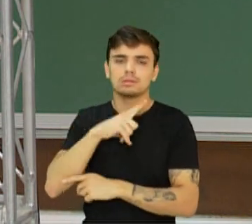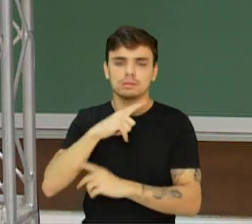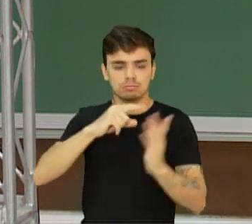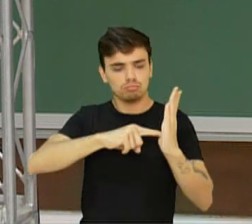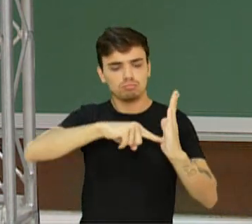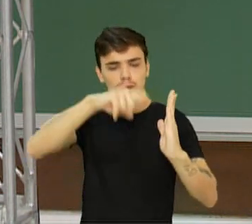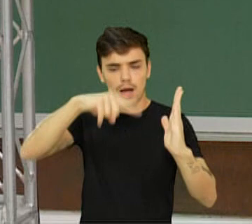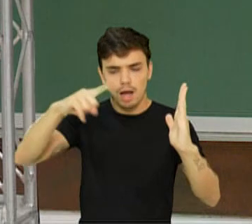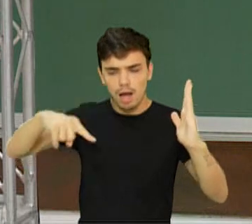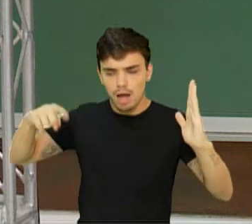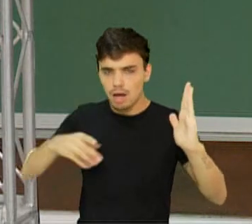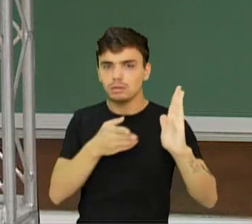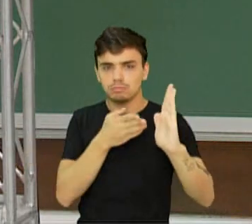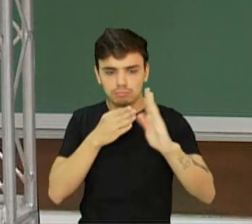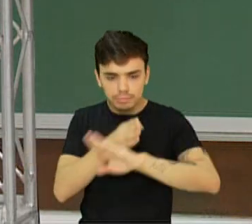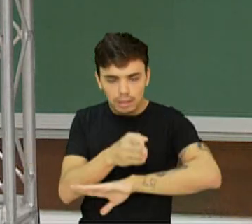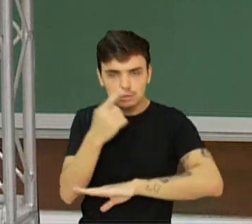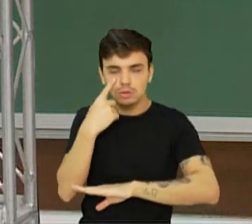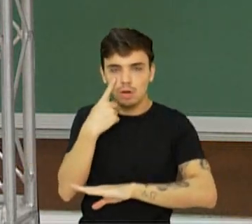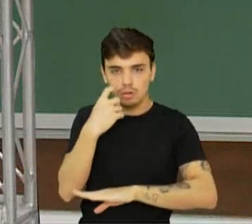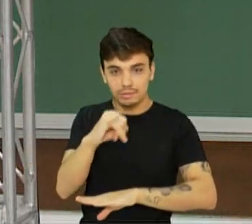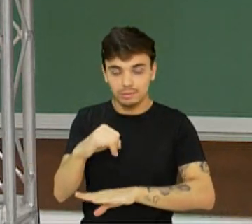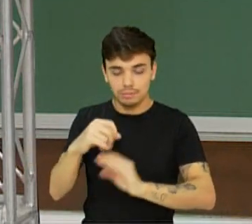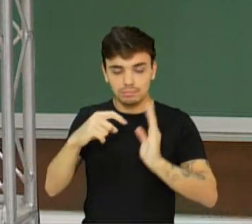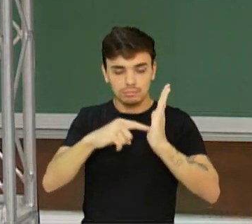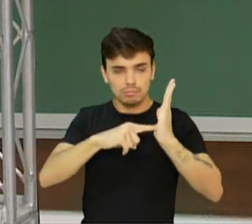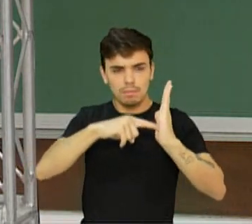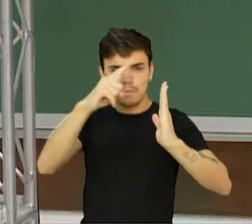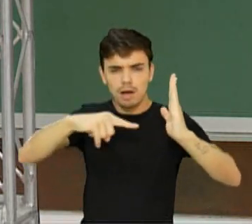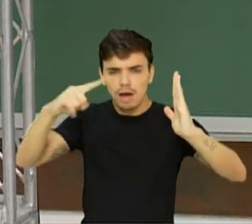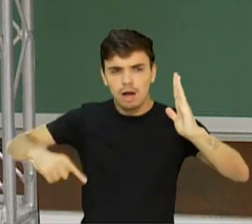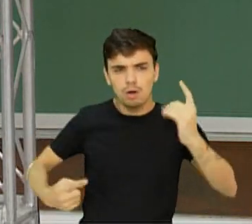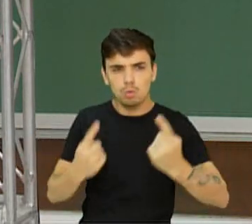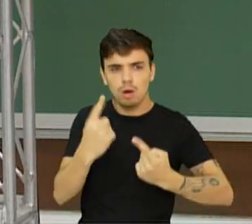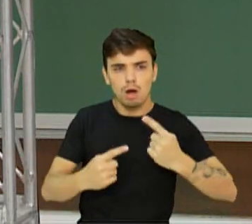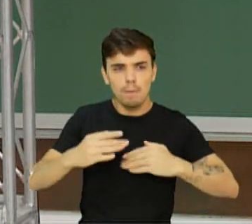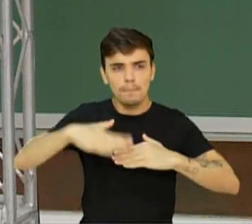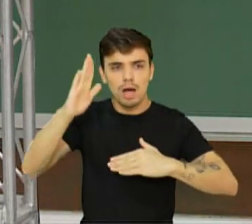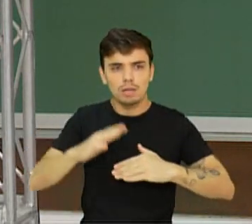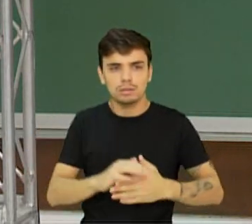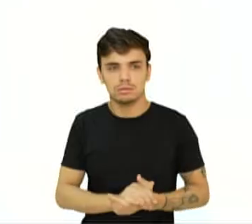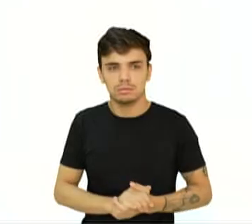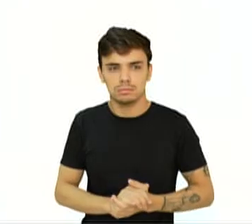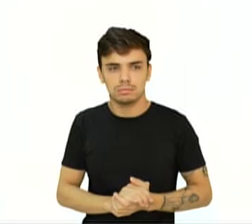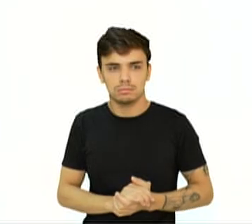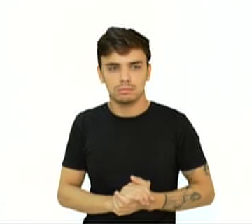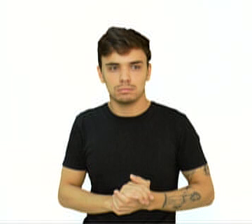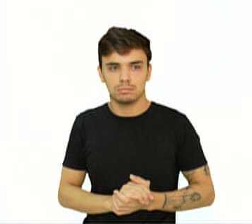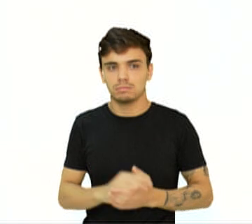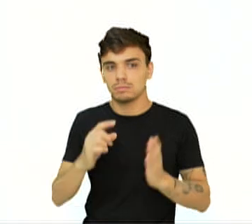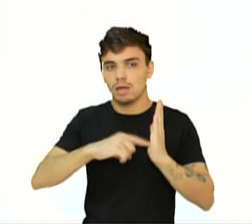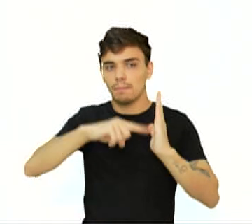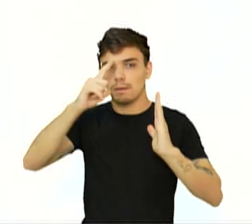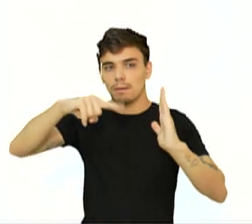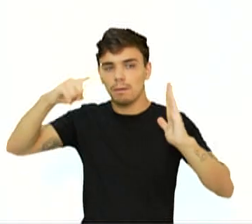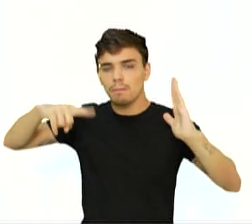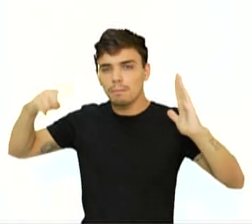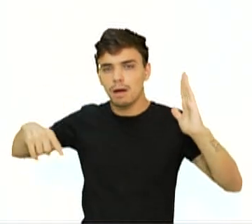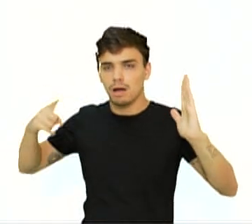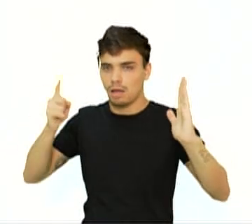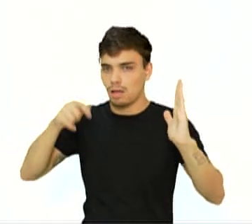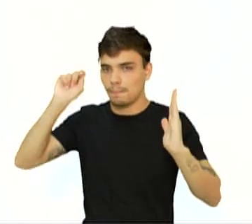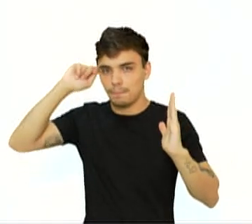alta frequência, passa. Quem está vibrando mais no mesmo intervalo de distância? Está vibrando mais o preto. Então, o preto que